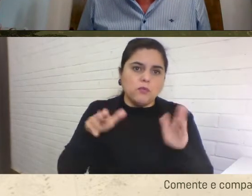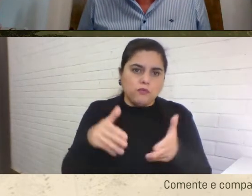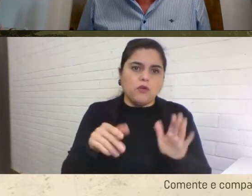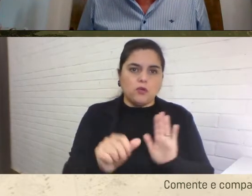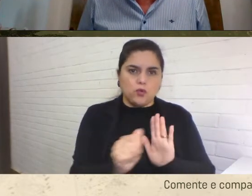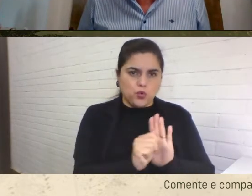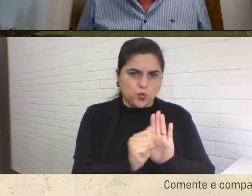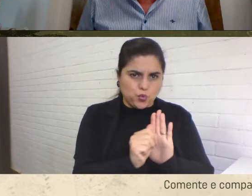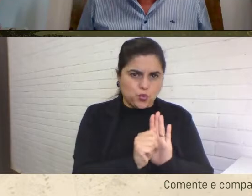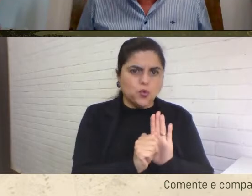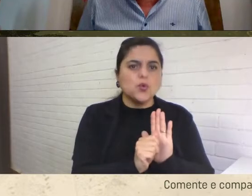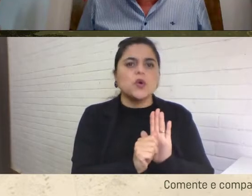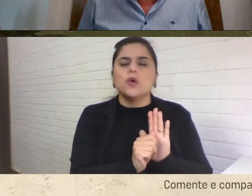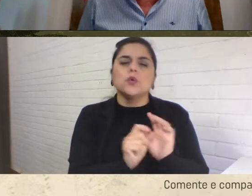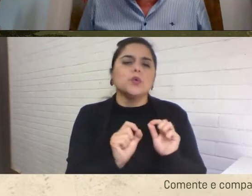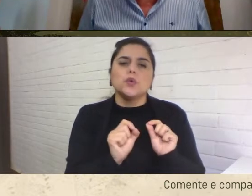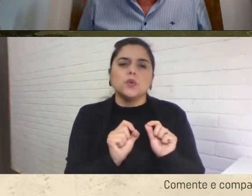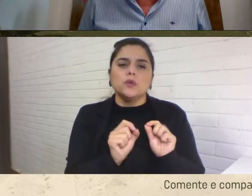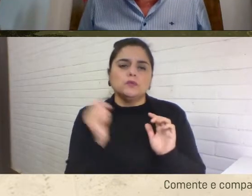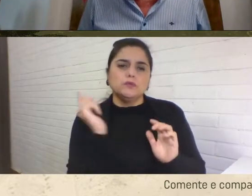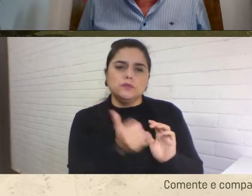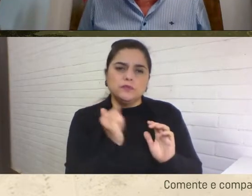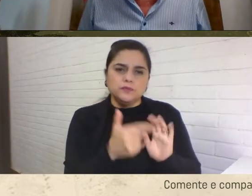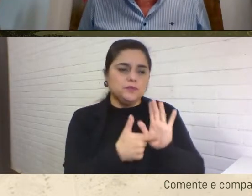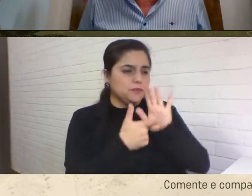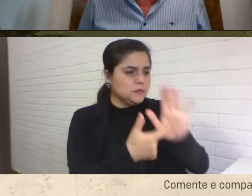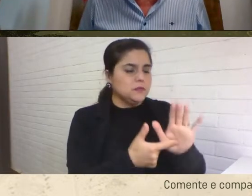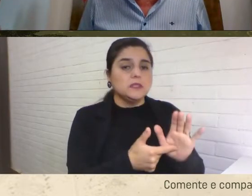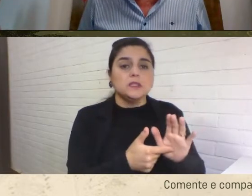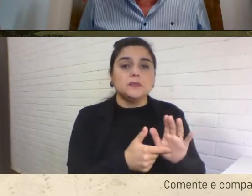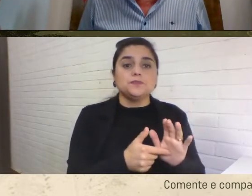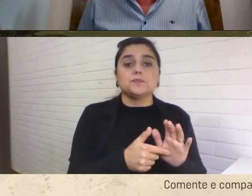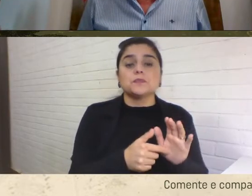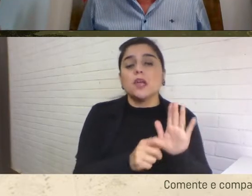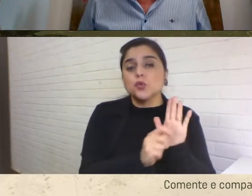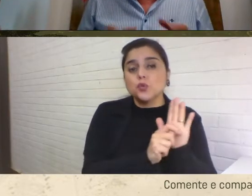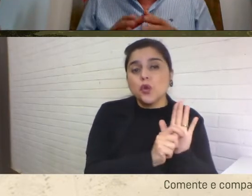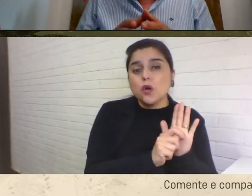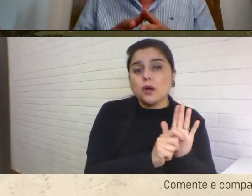narrativa sobre as drogas e o Covid.